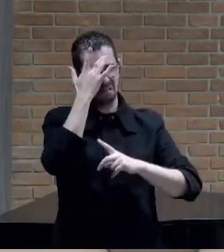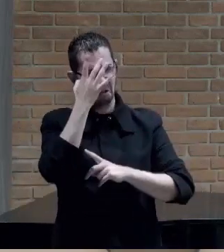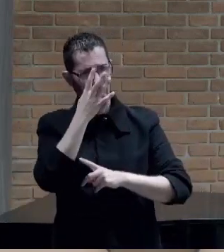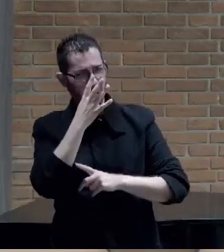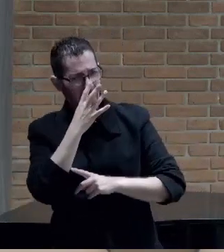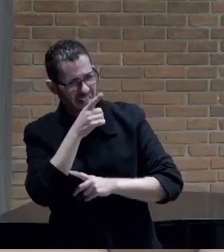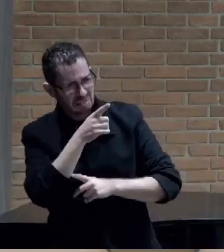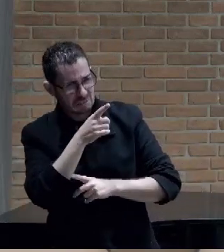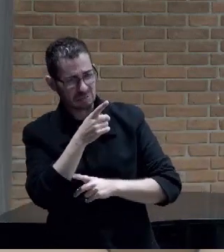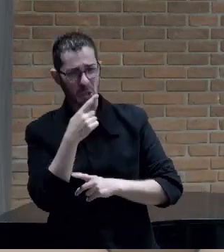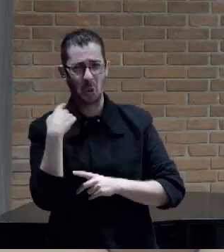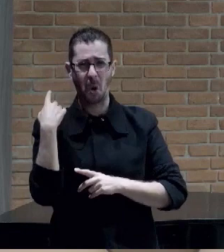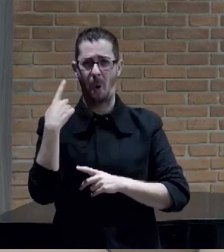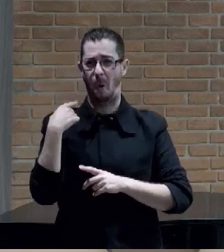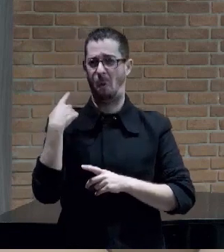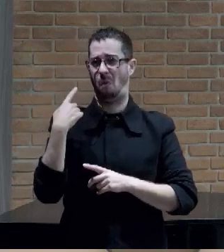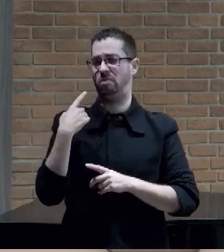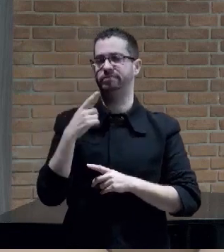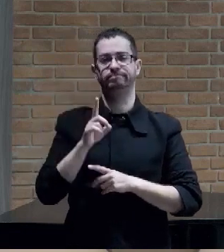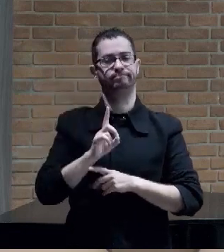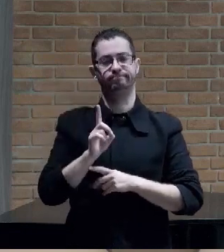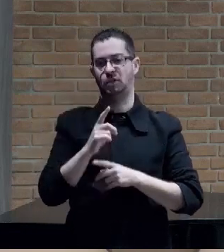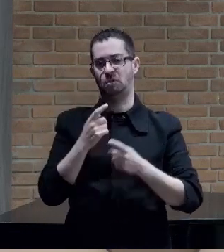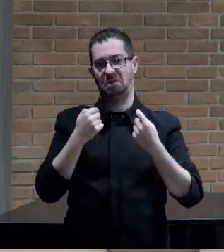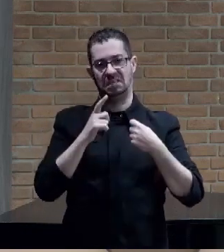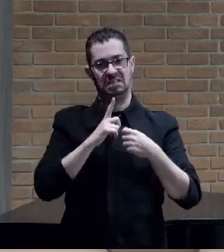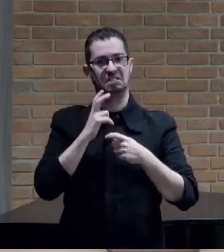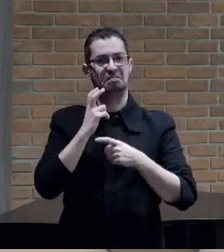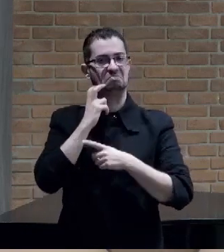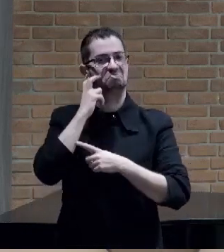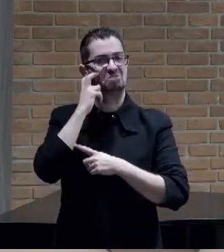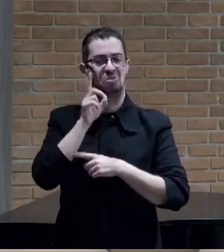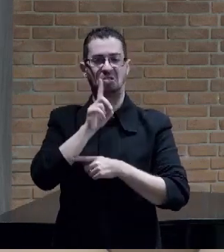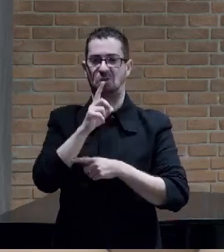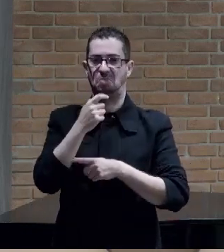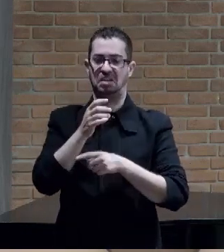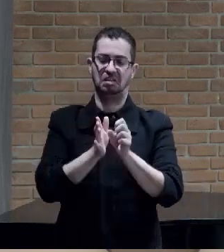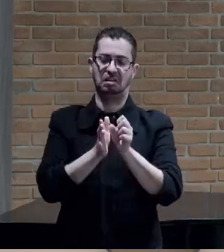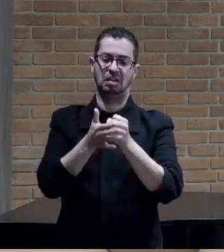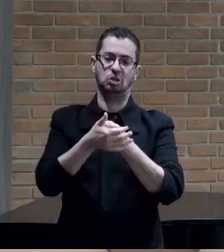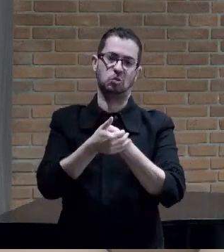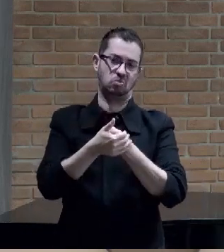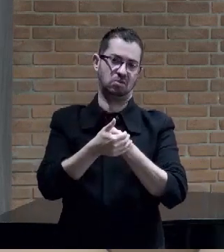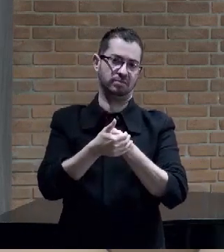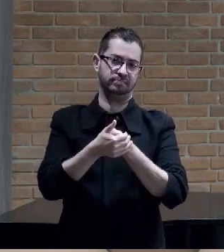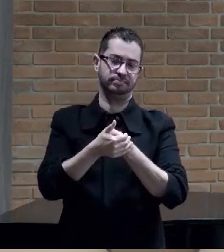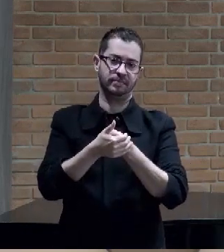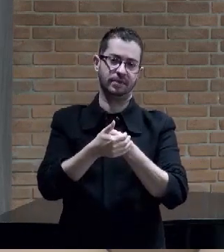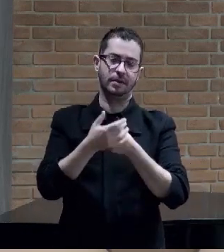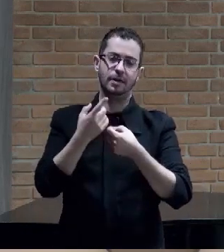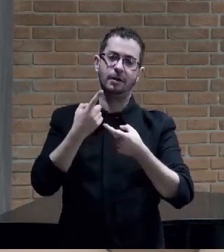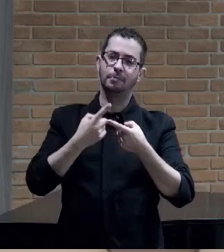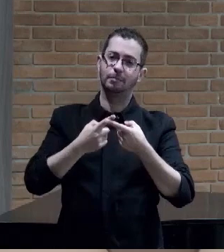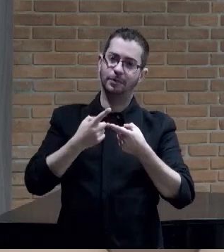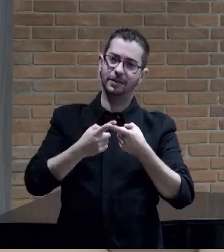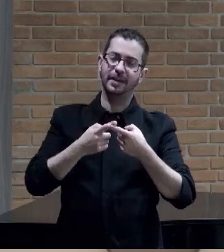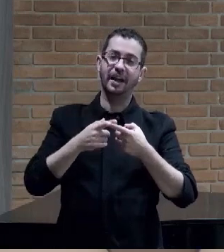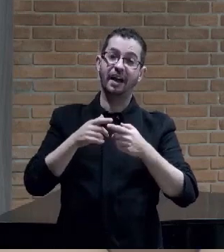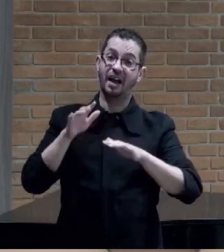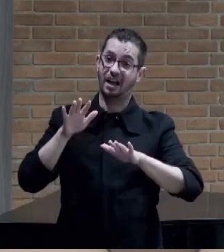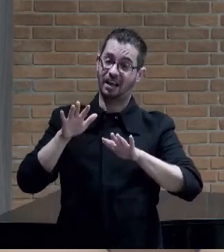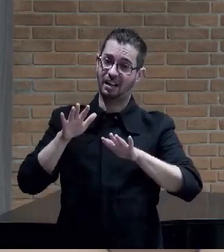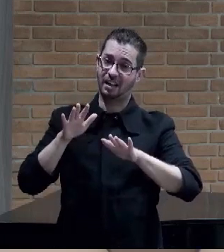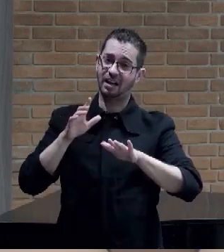crê. E nem esconda isso das pessoas. Porque em algum momento as pessoas vão,